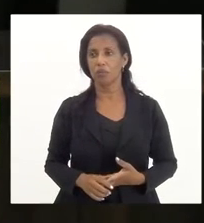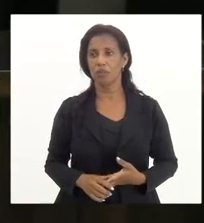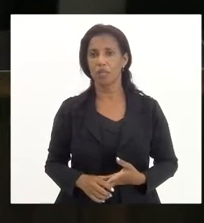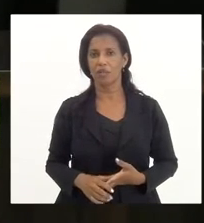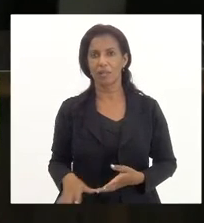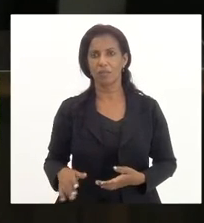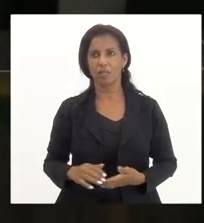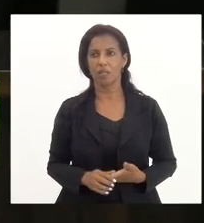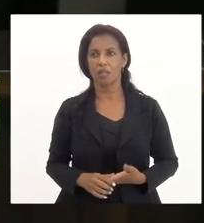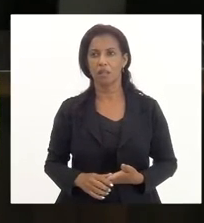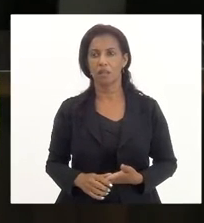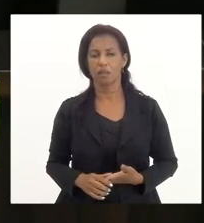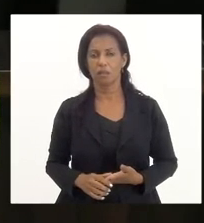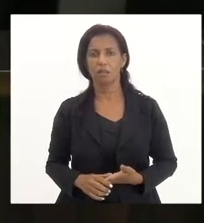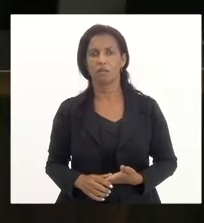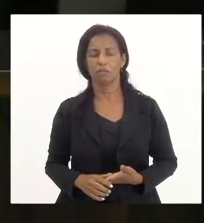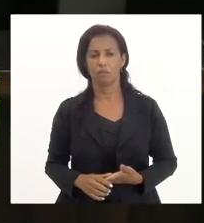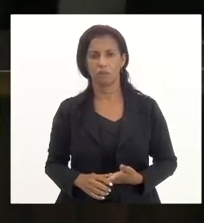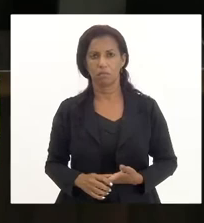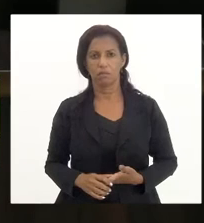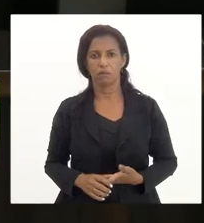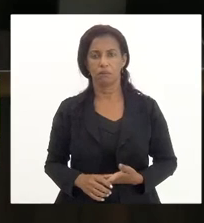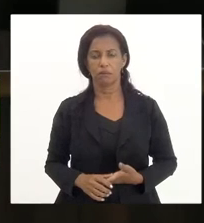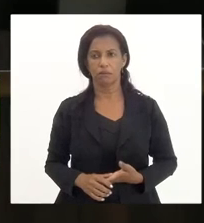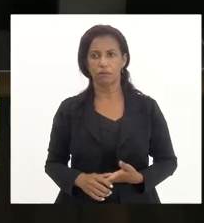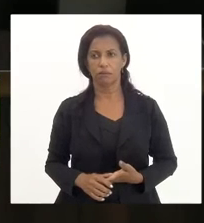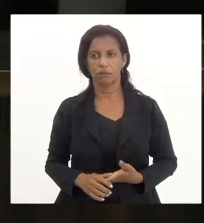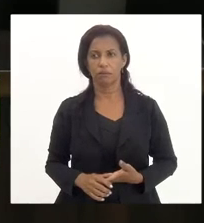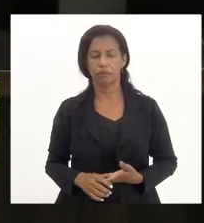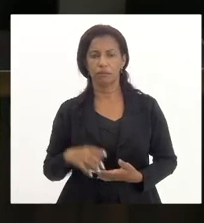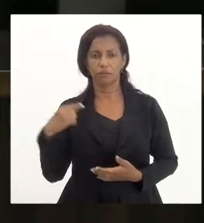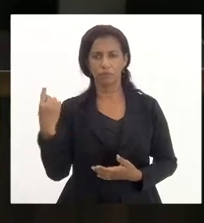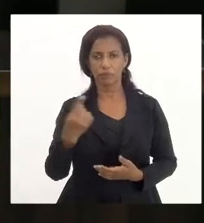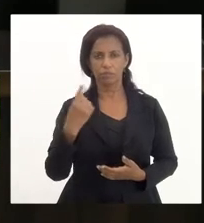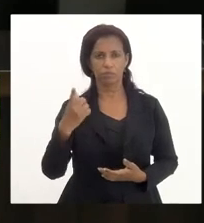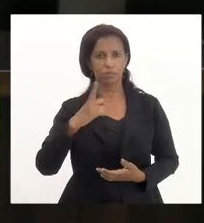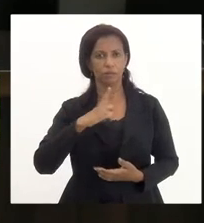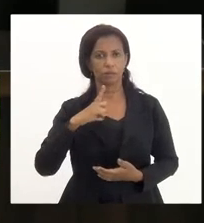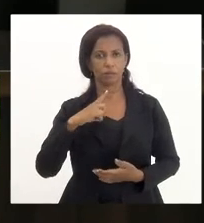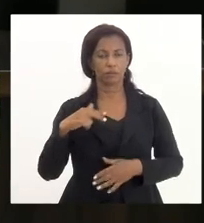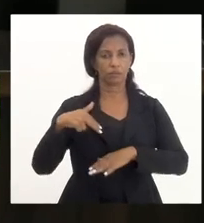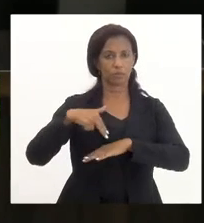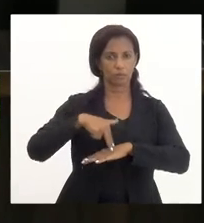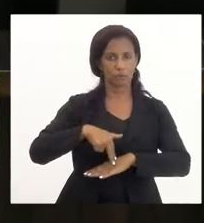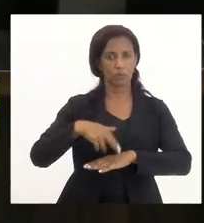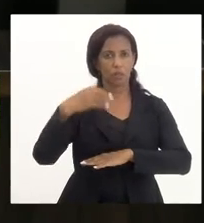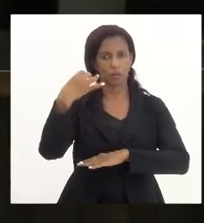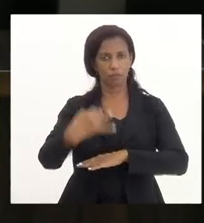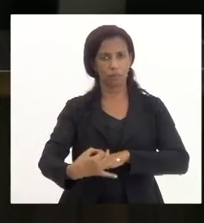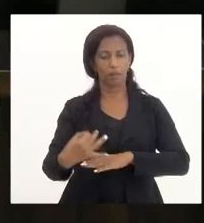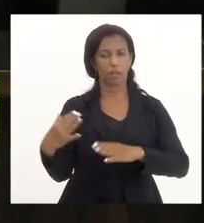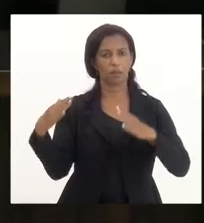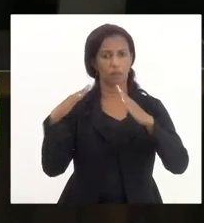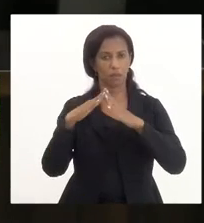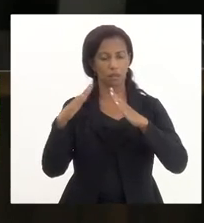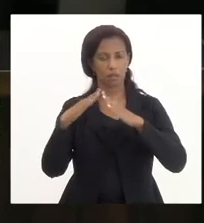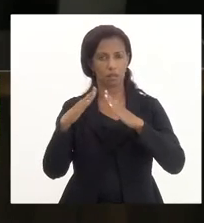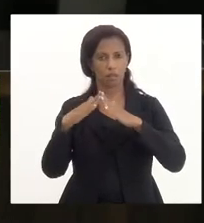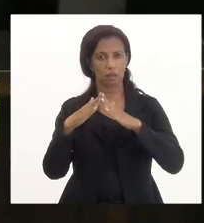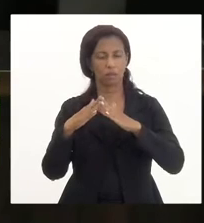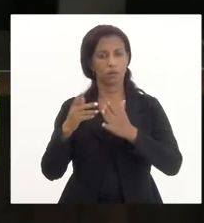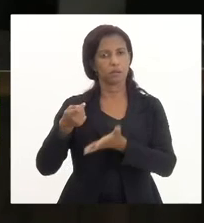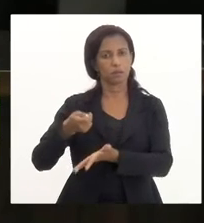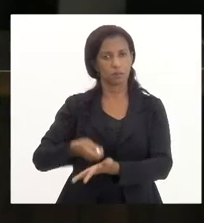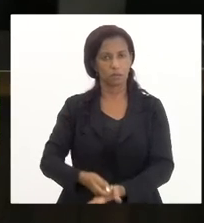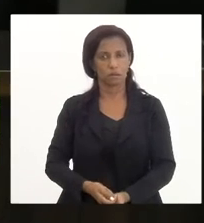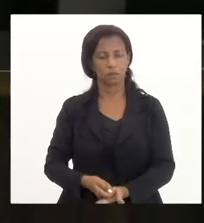pública sobre o treino dizendo o que nós temos uma posição já fiz e na casa que